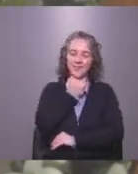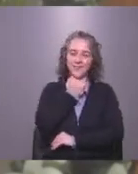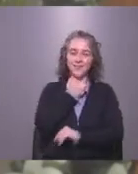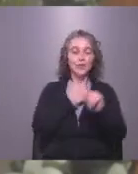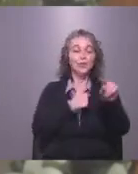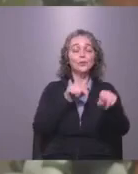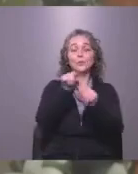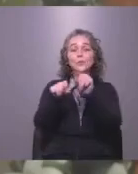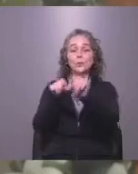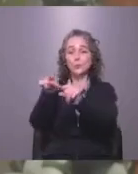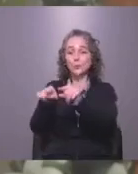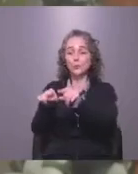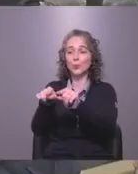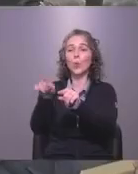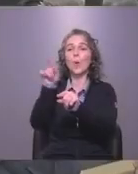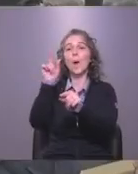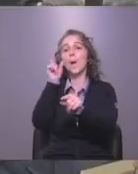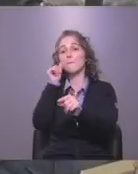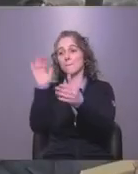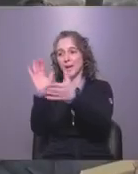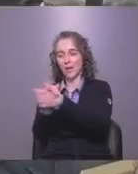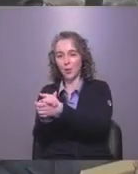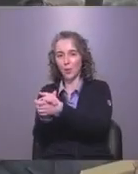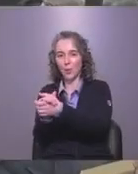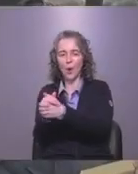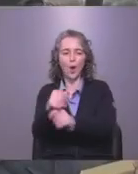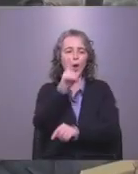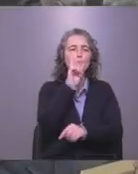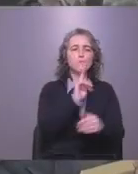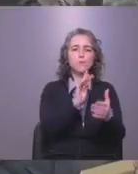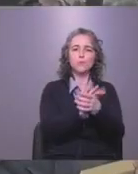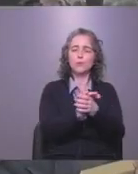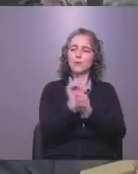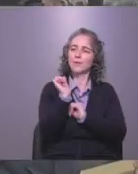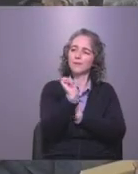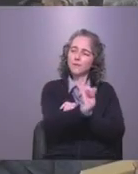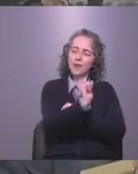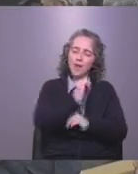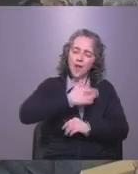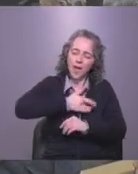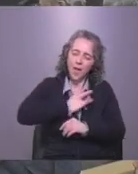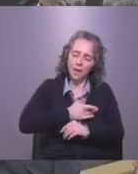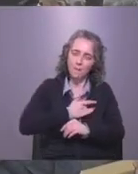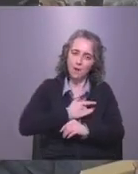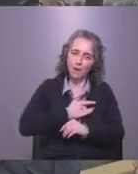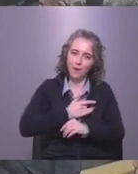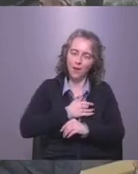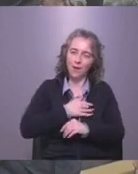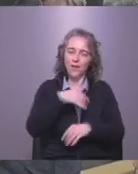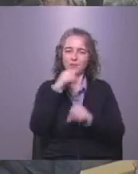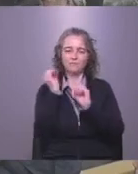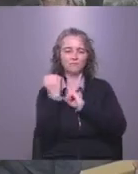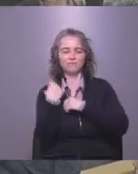Maridos, amai as vossas esposas e não as trateis com aspereza.